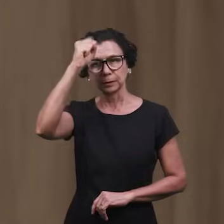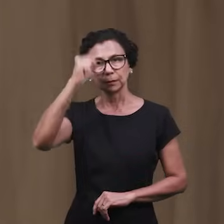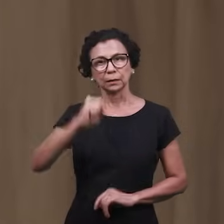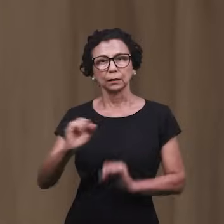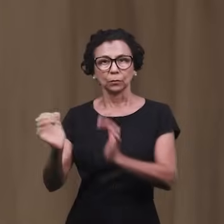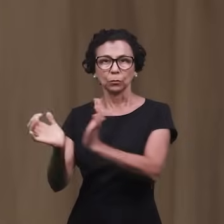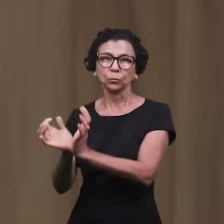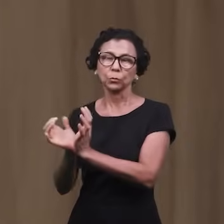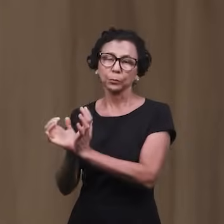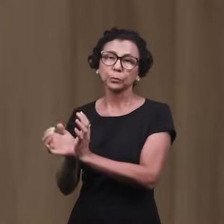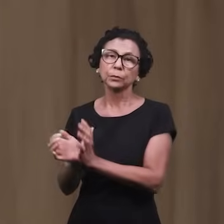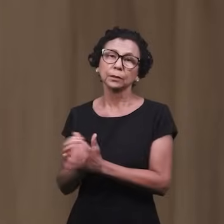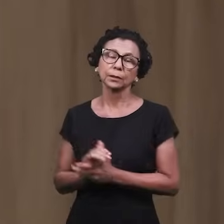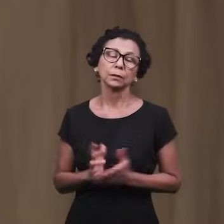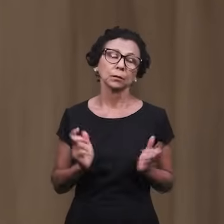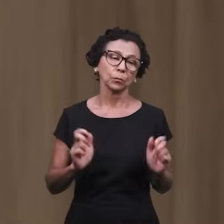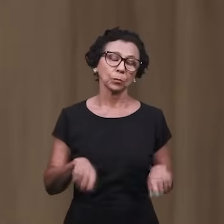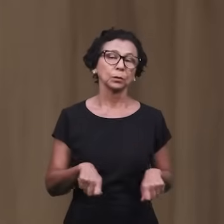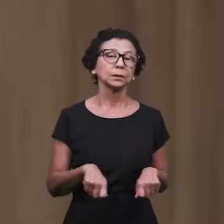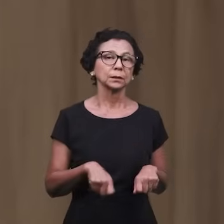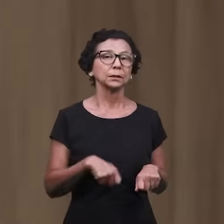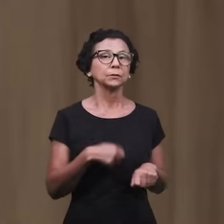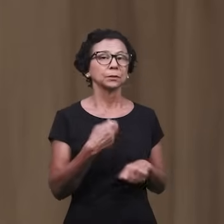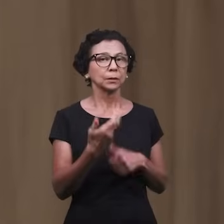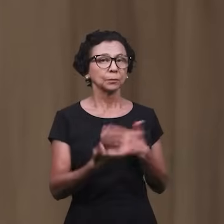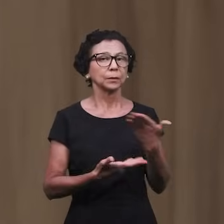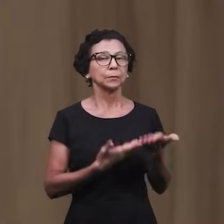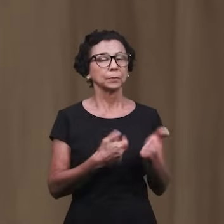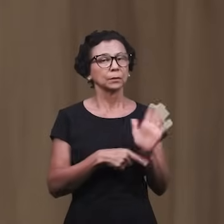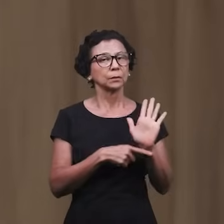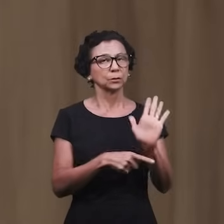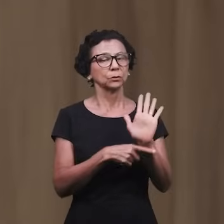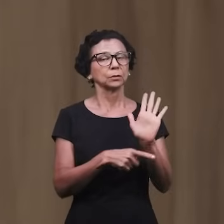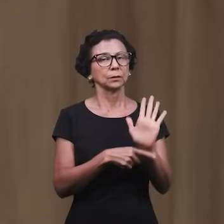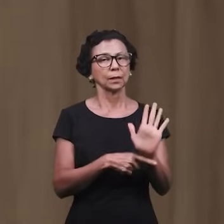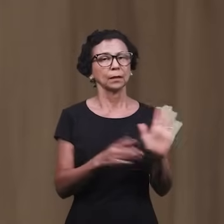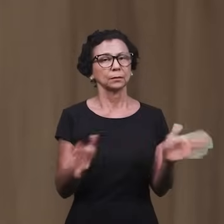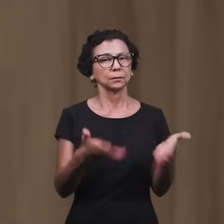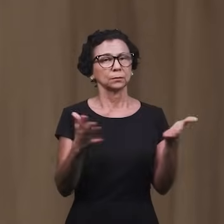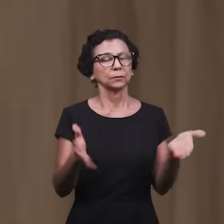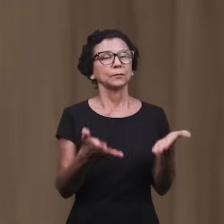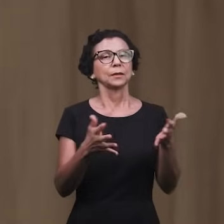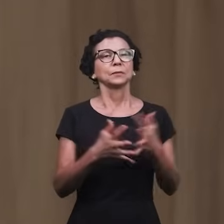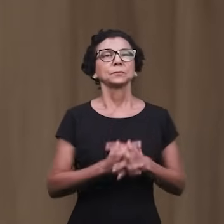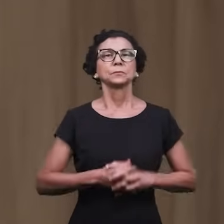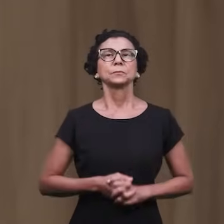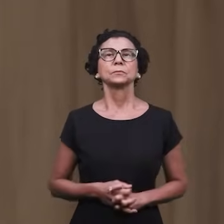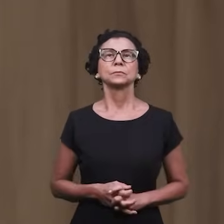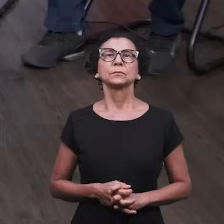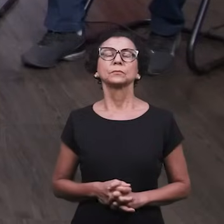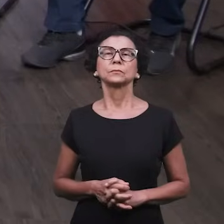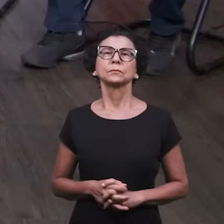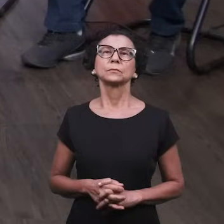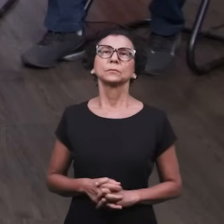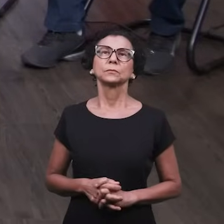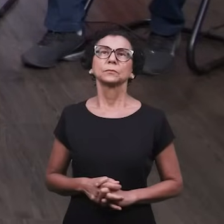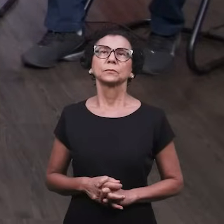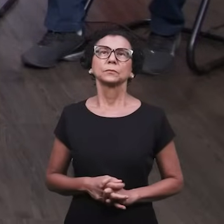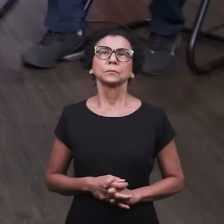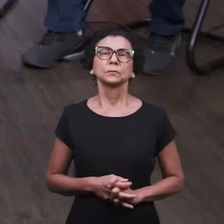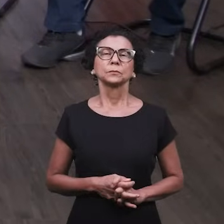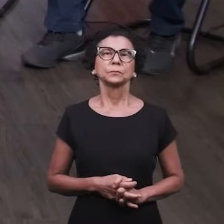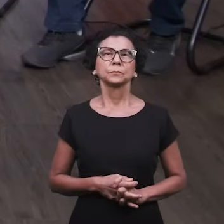ali, e a gente faz o possível para retribuir e incentivar outros irmãos também a fazerem o mesmo. É interessante,